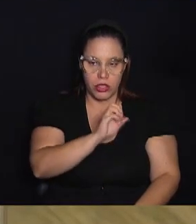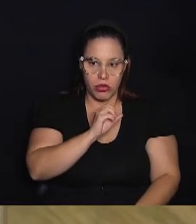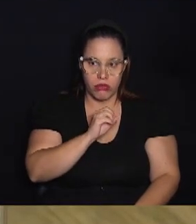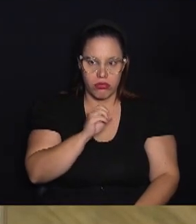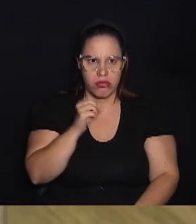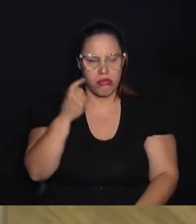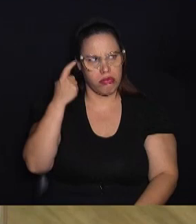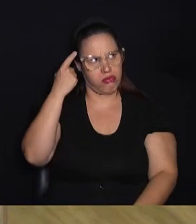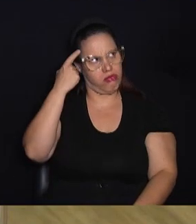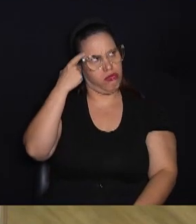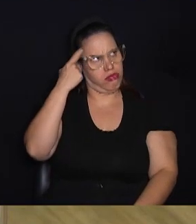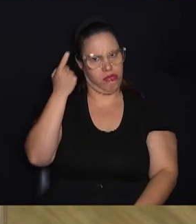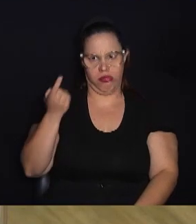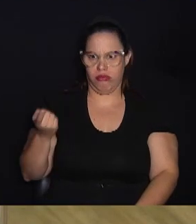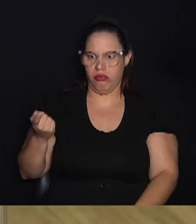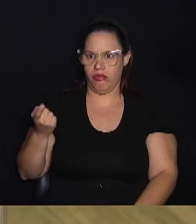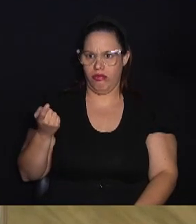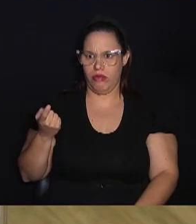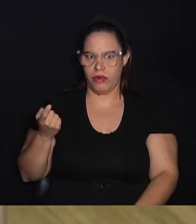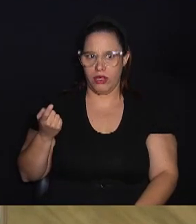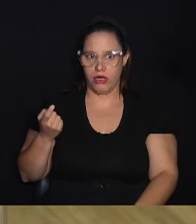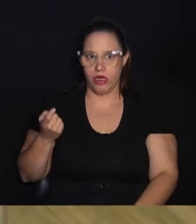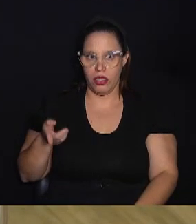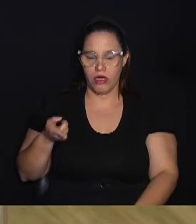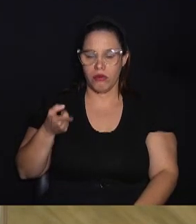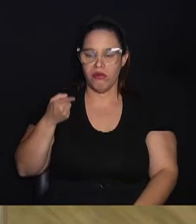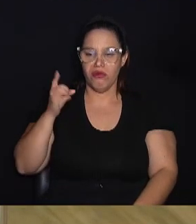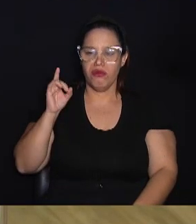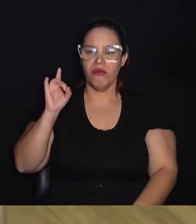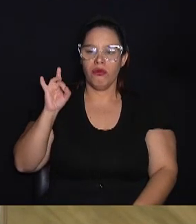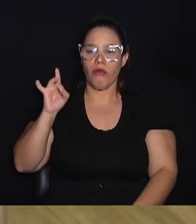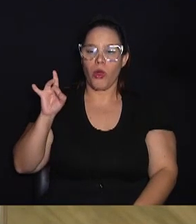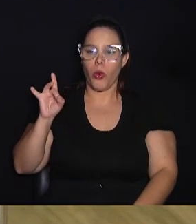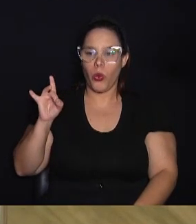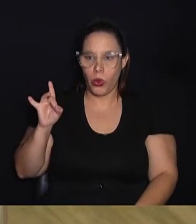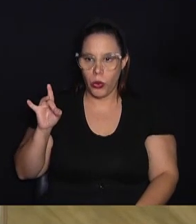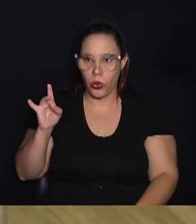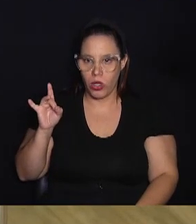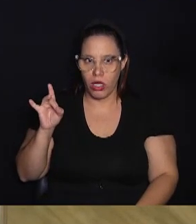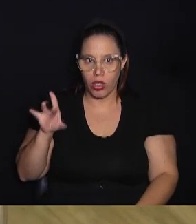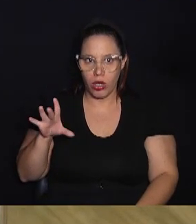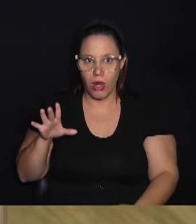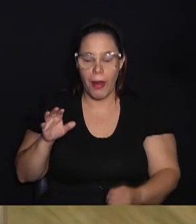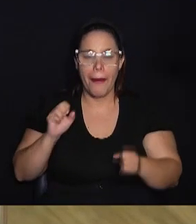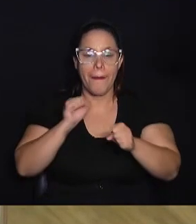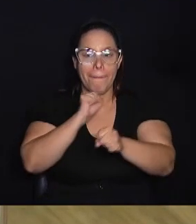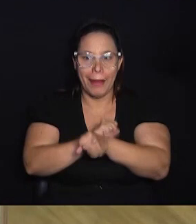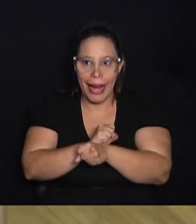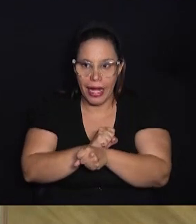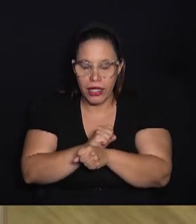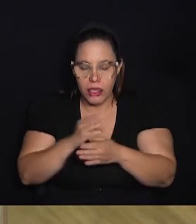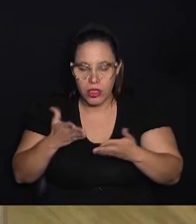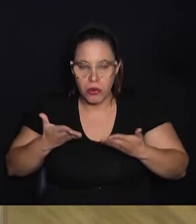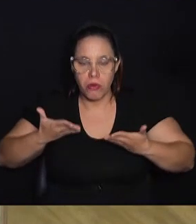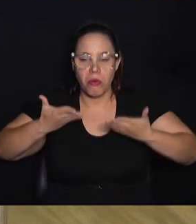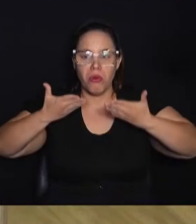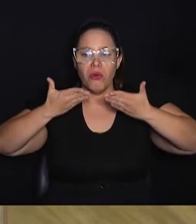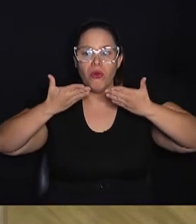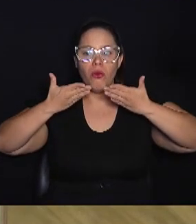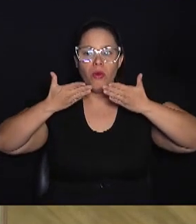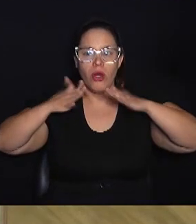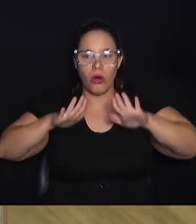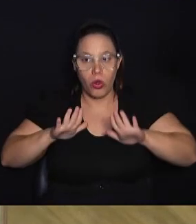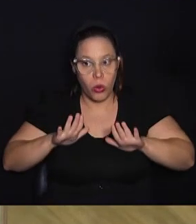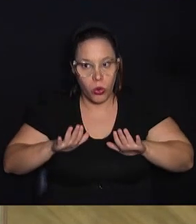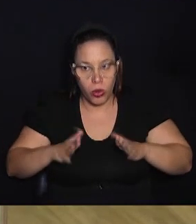damos conta que é só a gente respirar por isso que tem né para respira né Vamos lá isso é